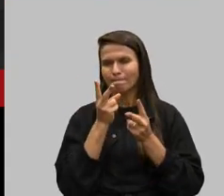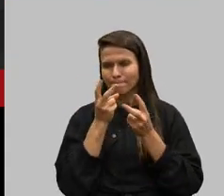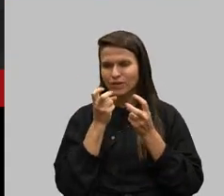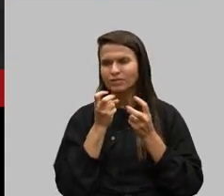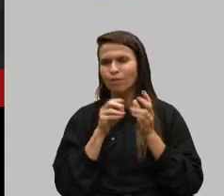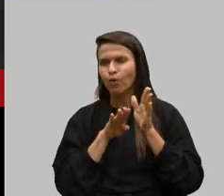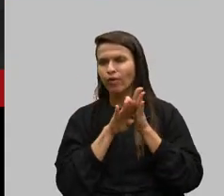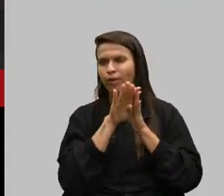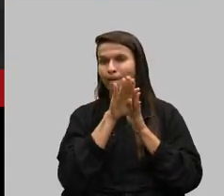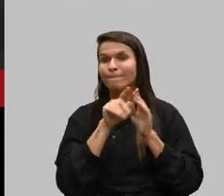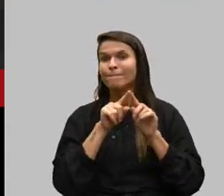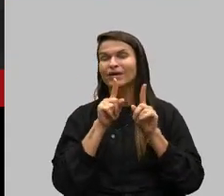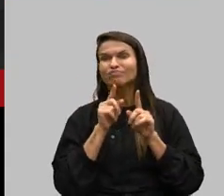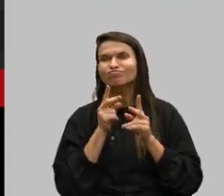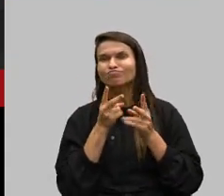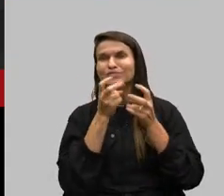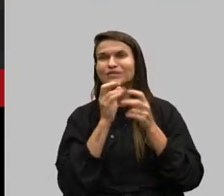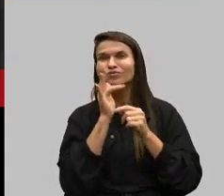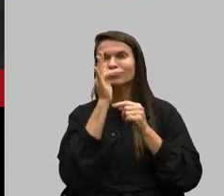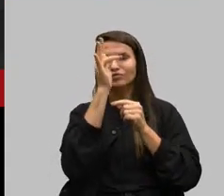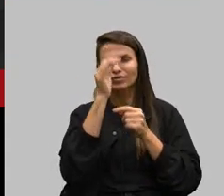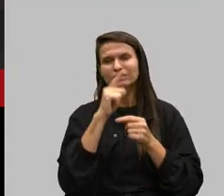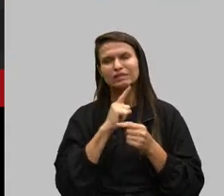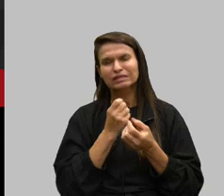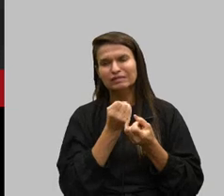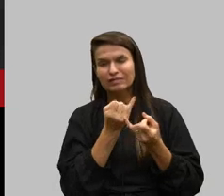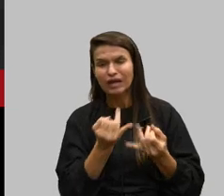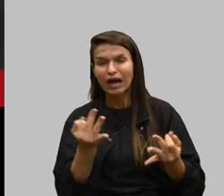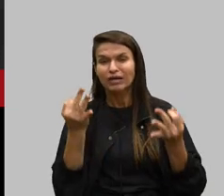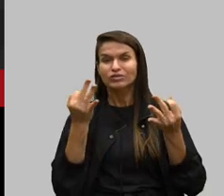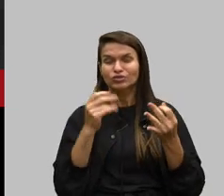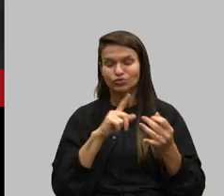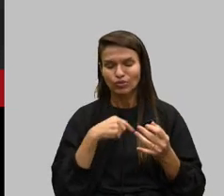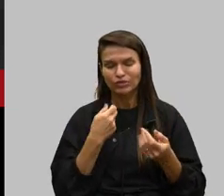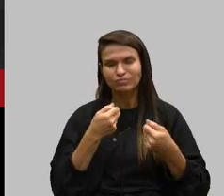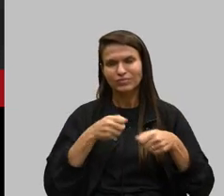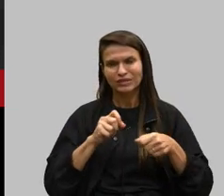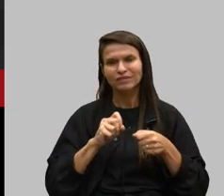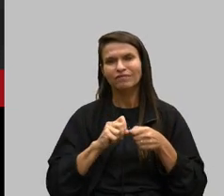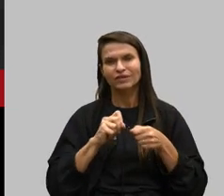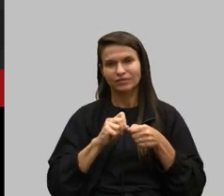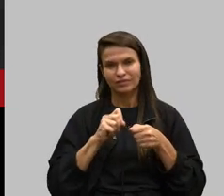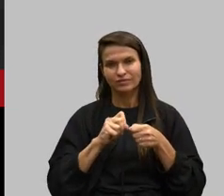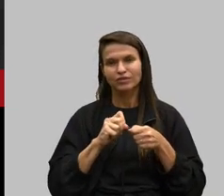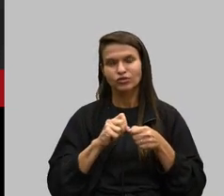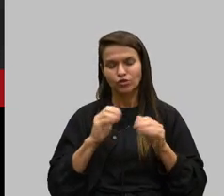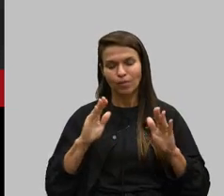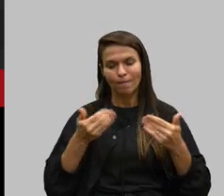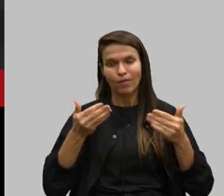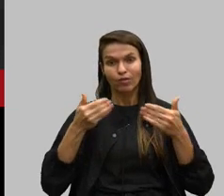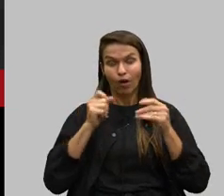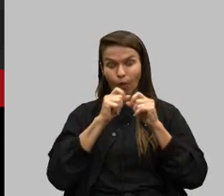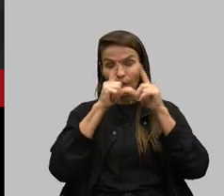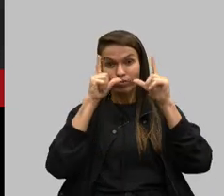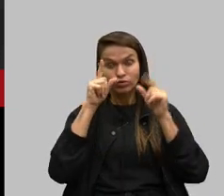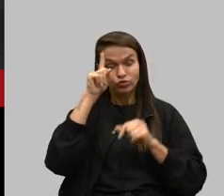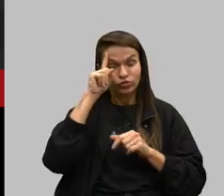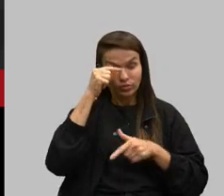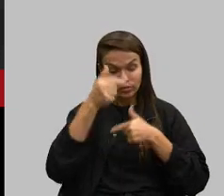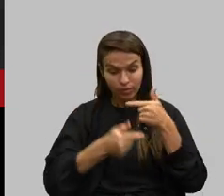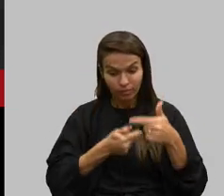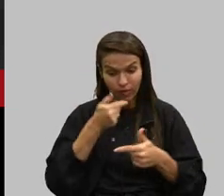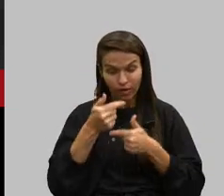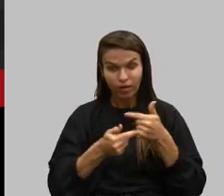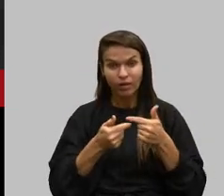mas olho paraa frente ainda vejo um mundo de coisas que nós precisamos fazer é isso que nos motiva a acordar todo dia trabalhar mas